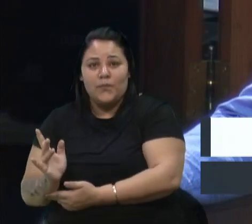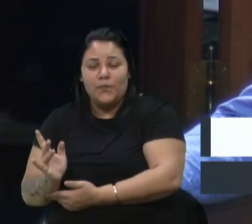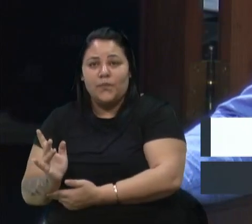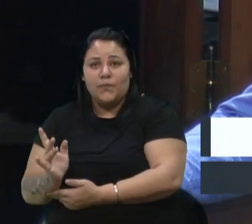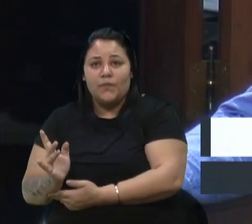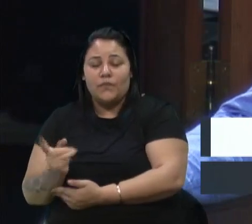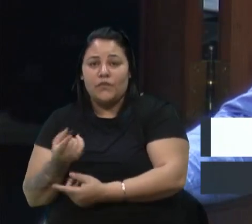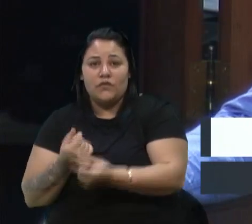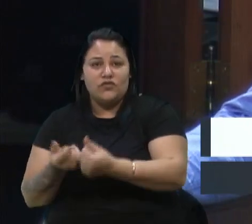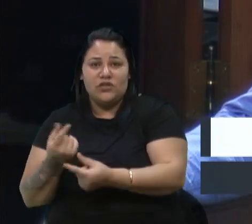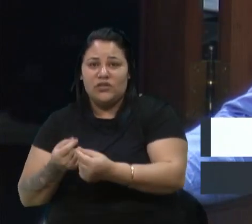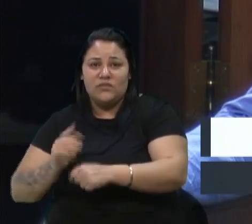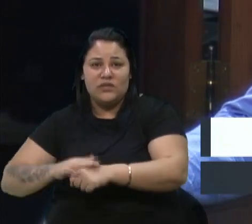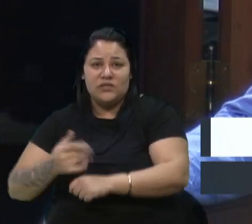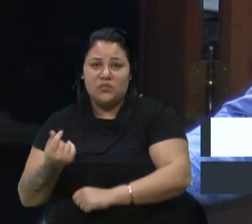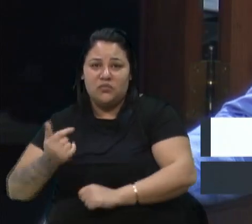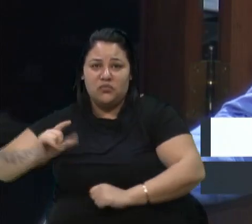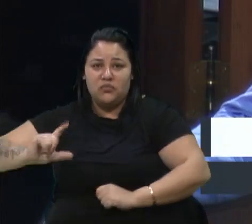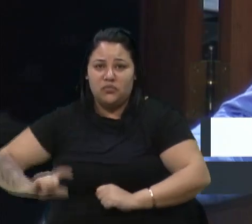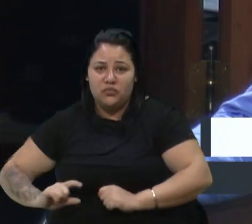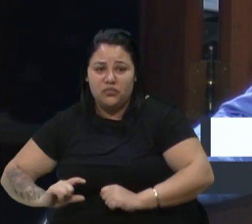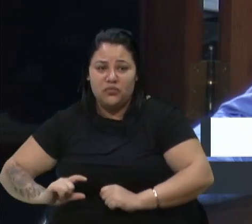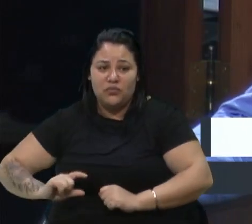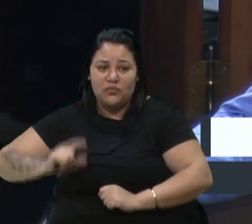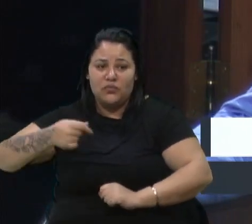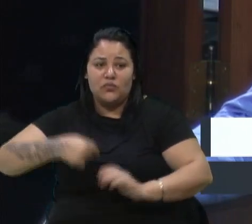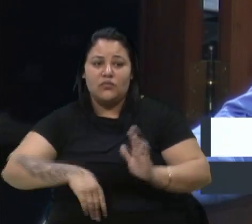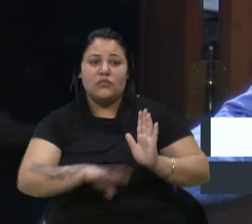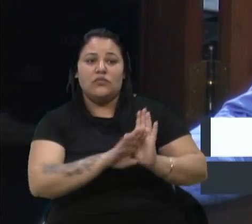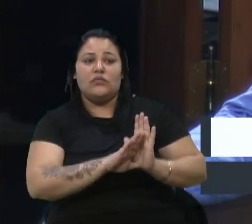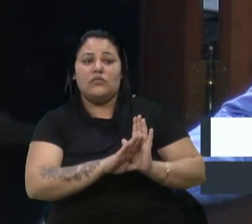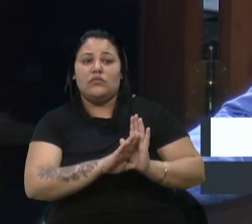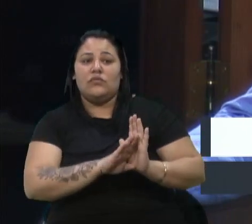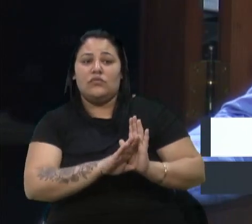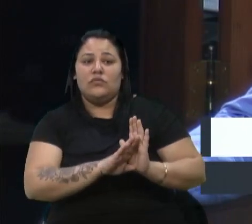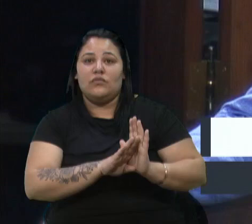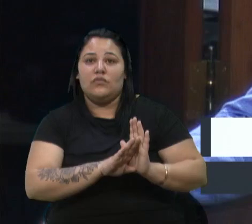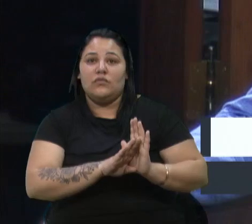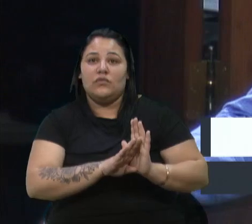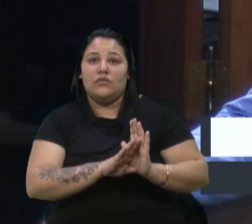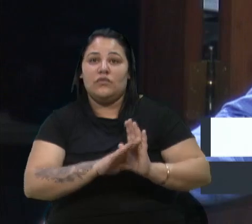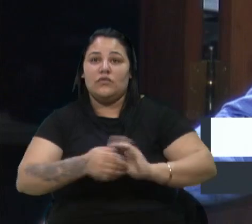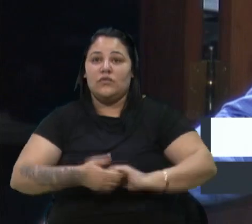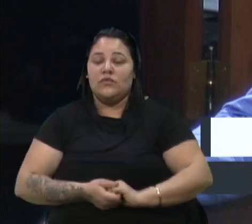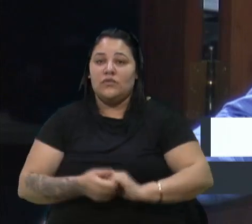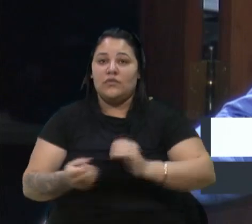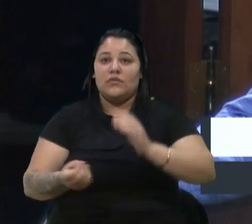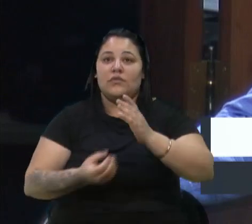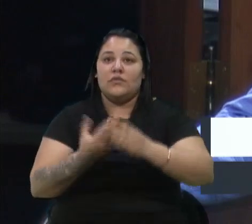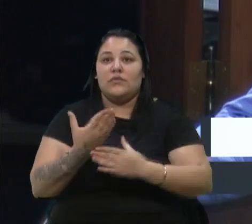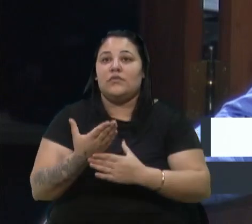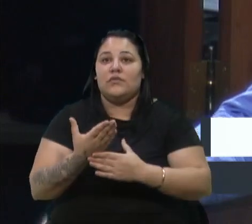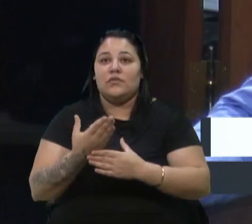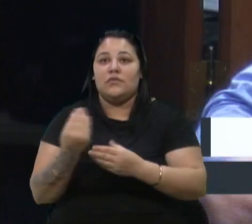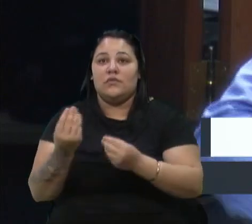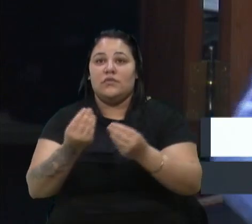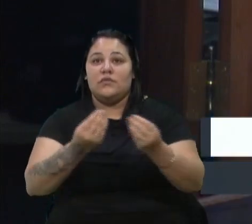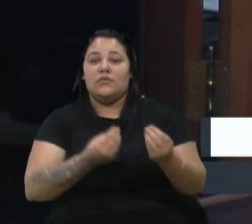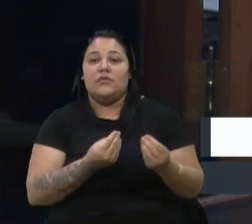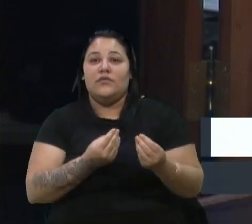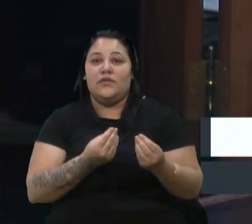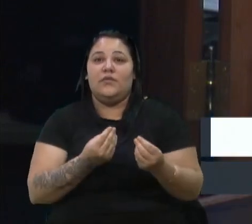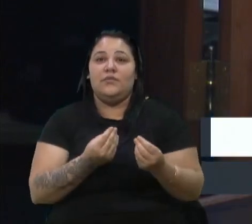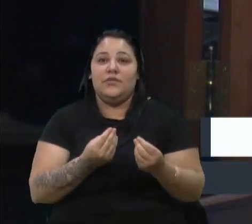barato, federal, a esse benefício. Essas empresas que geram muitos empregos em nossa cidade. Fica